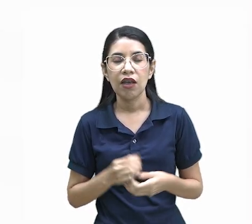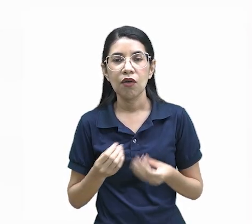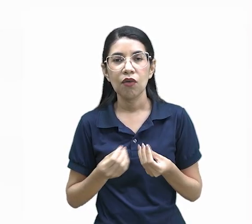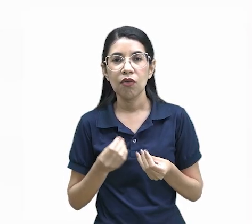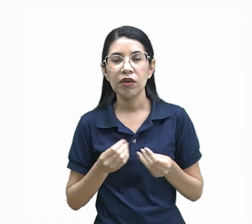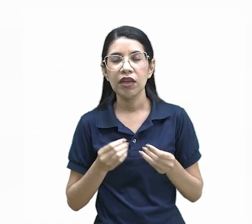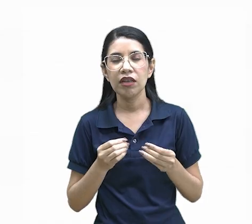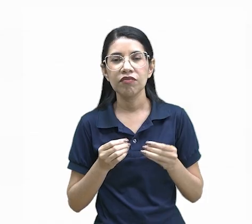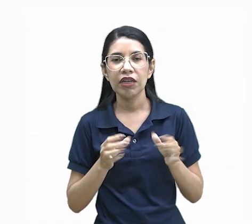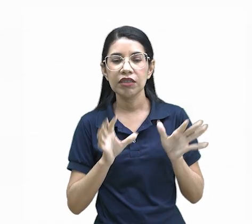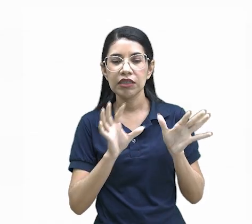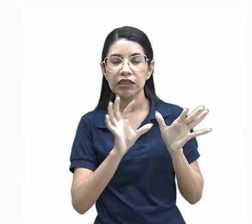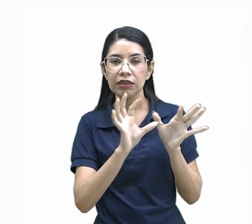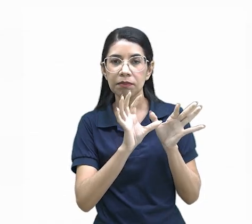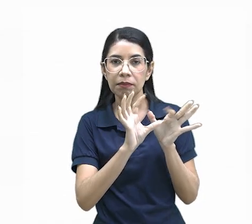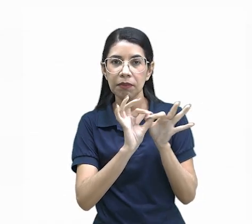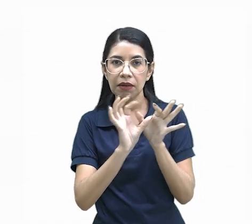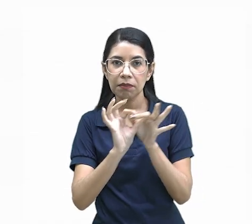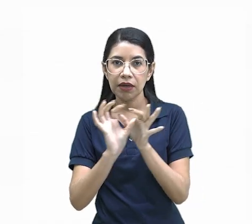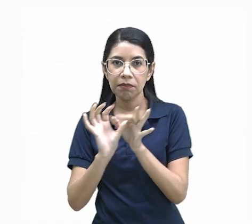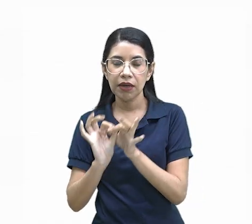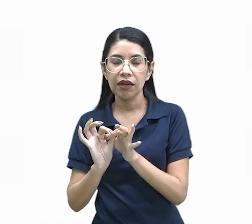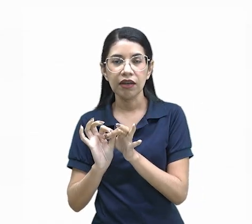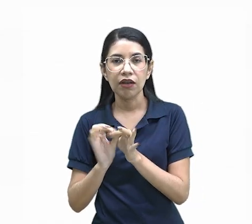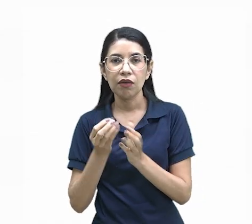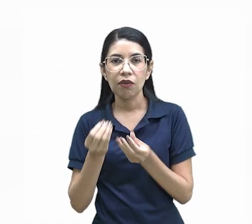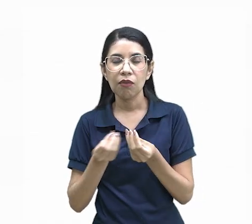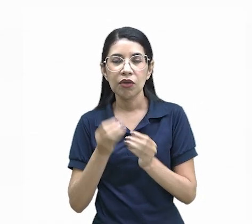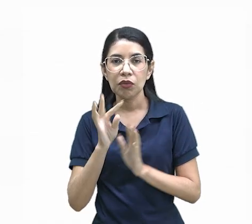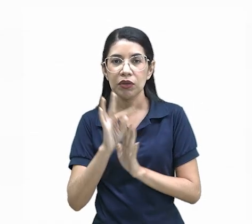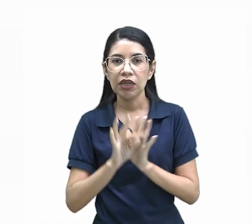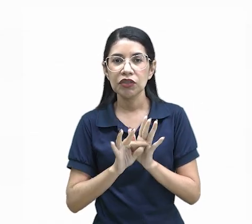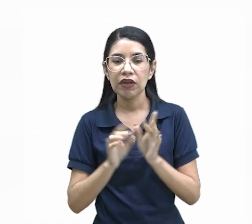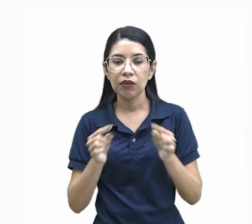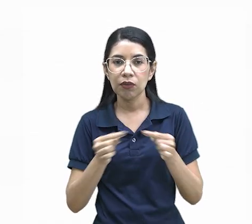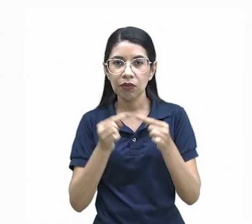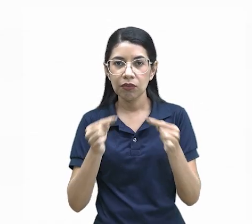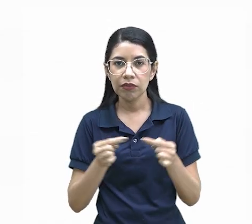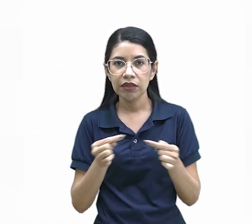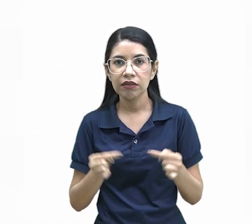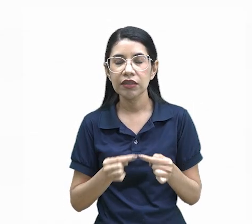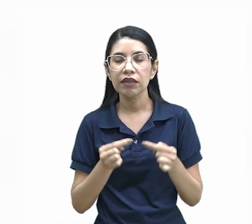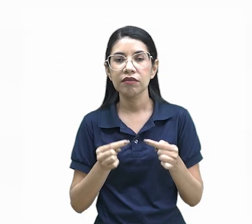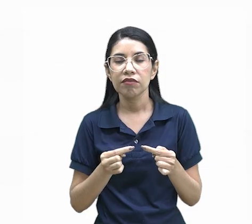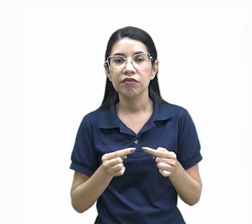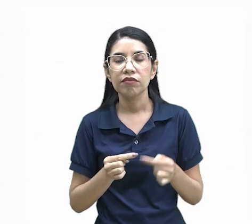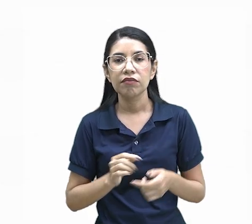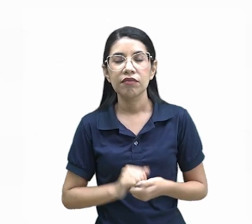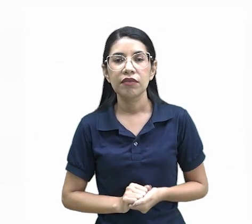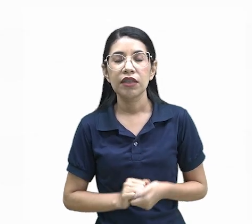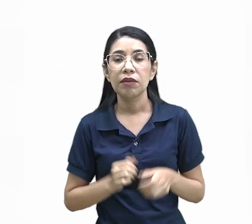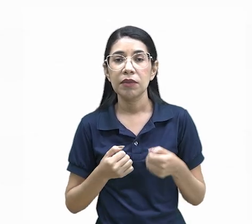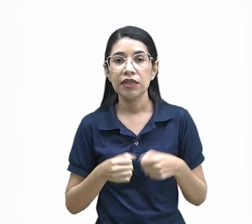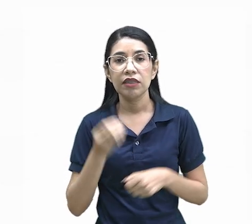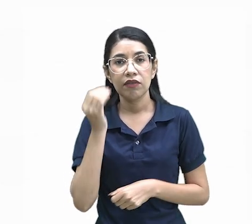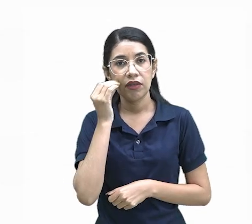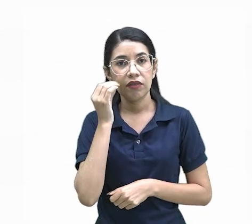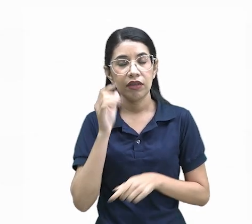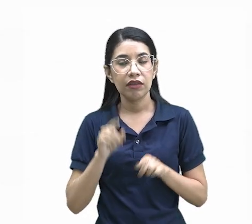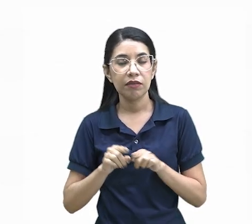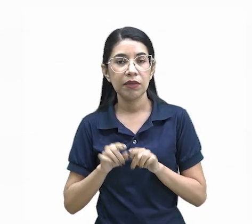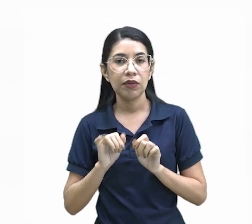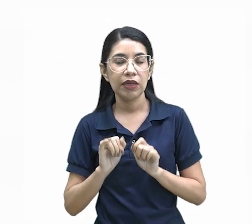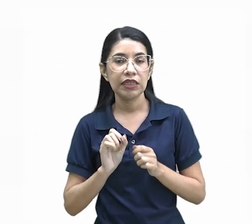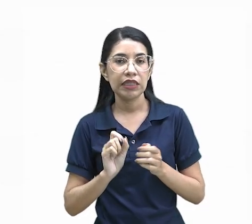quê? A cola, né? A cola do texto. Não é a cola de colar, não, tá? É a cola de ligar. Então a gente precisa ver se